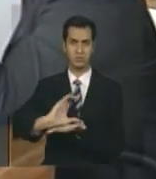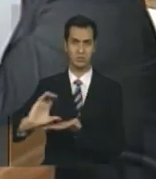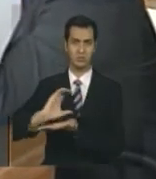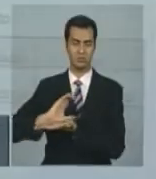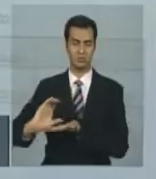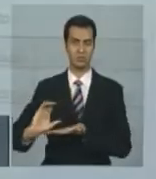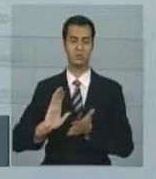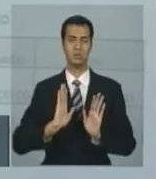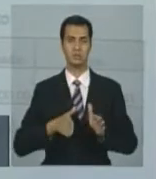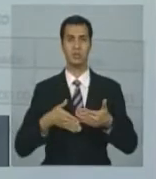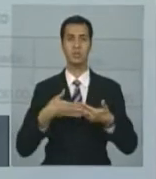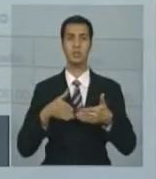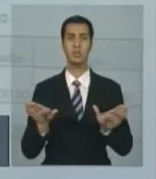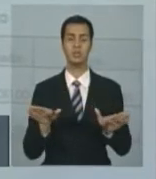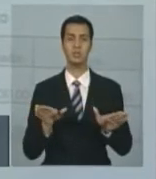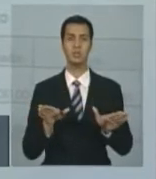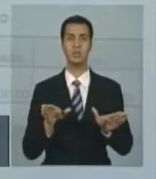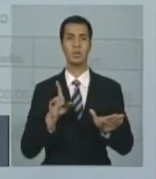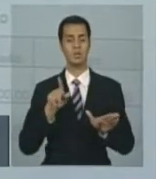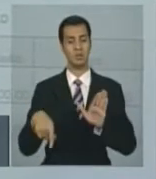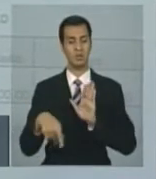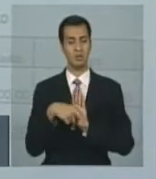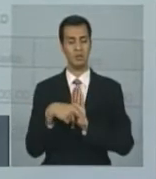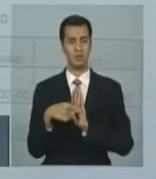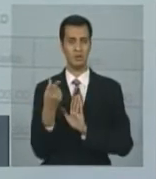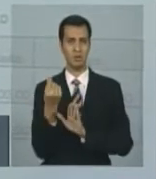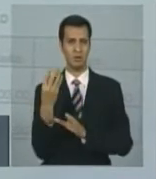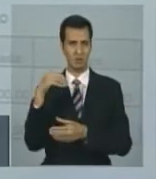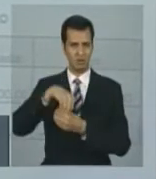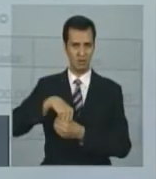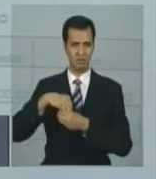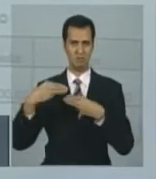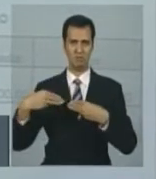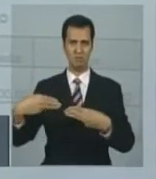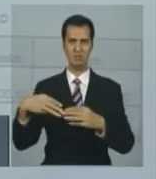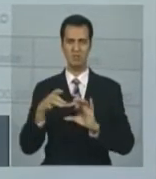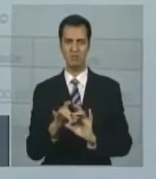abertos à conta do Ministério da Integração Nacional,